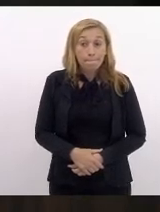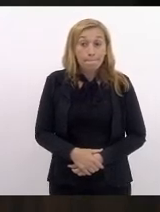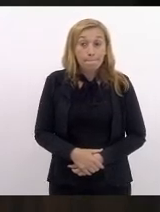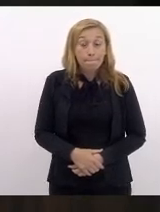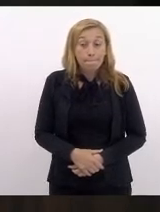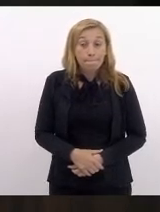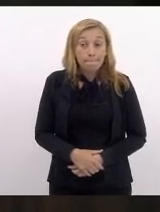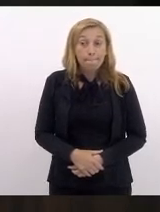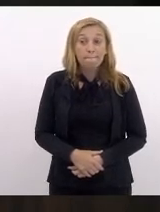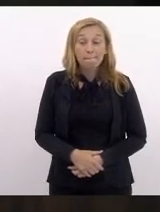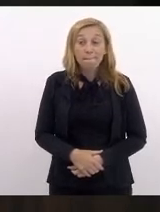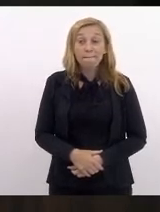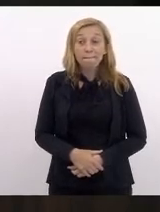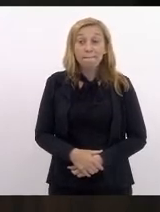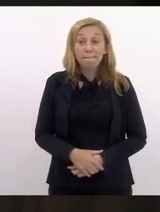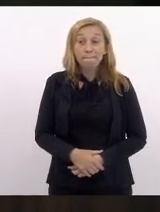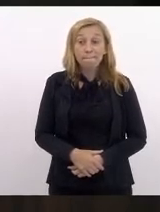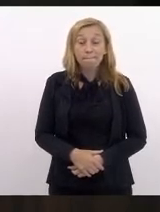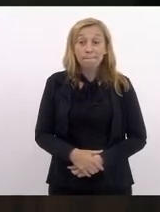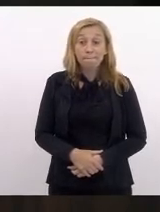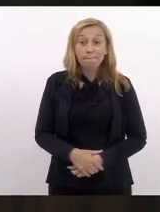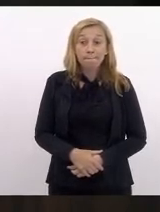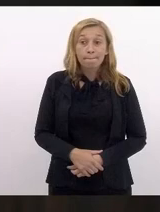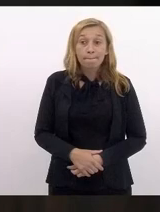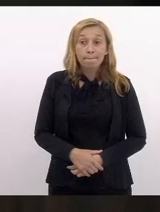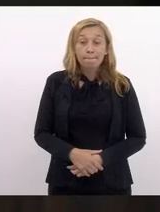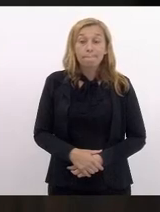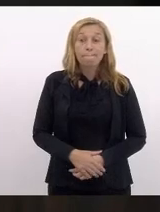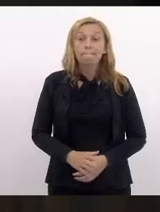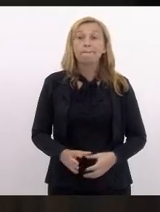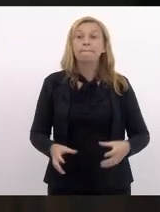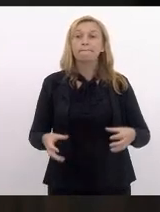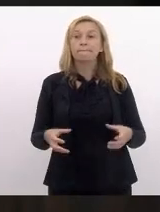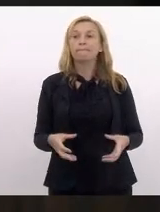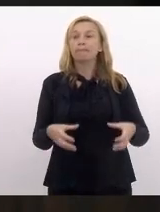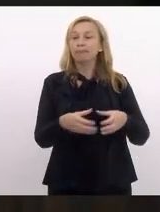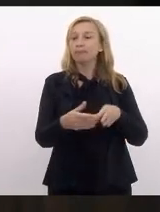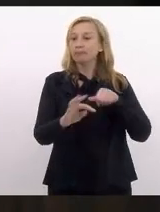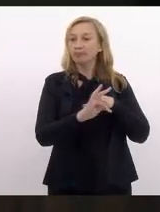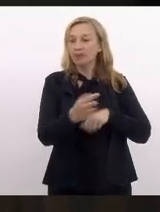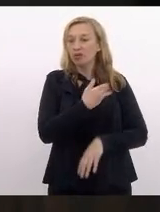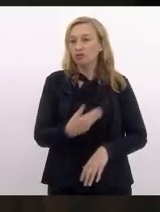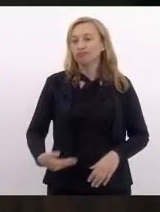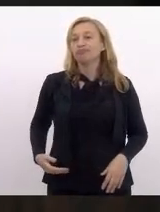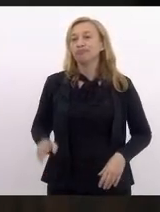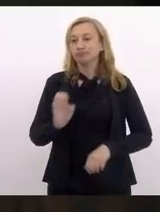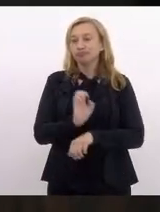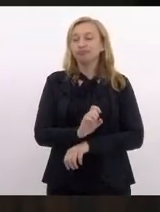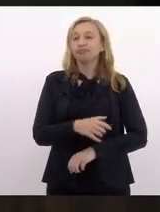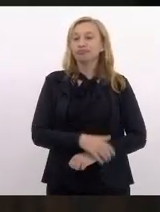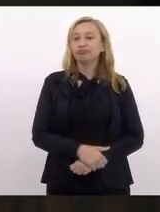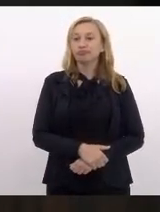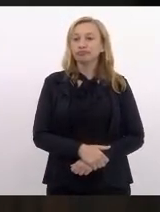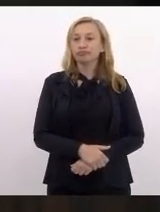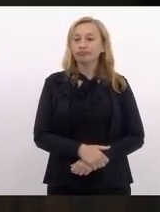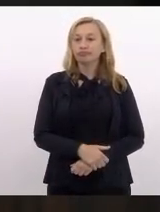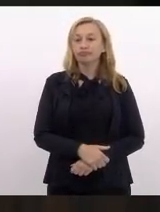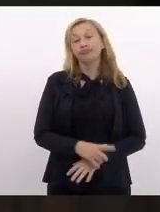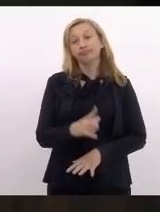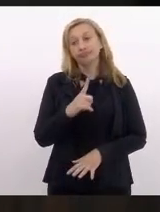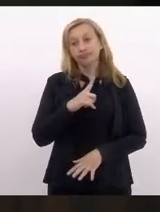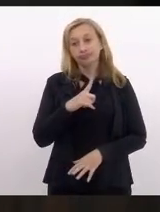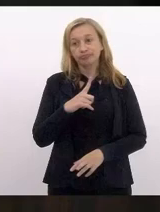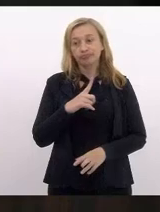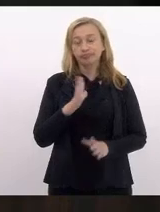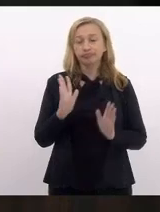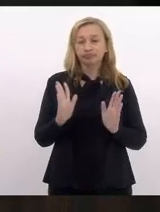E aí e Por parte dos técnicos do Governo do Estado havia o impasse em